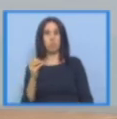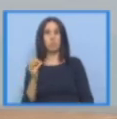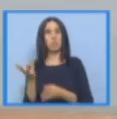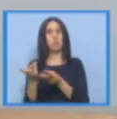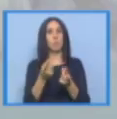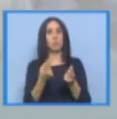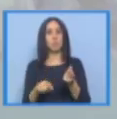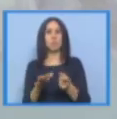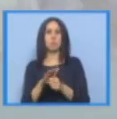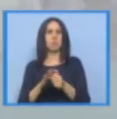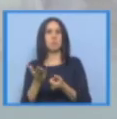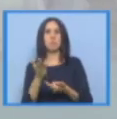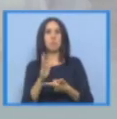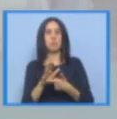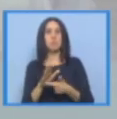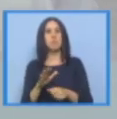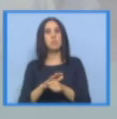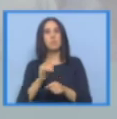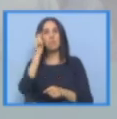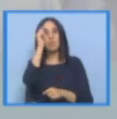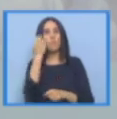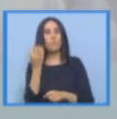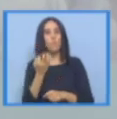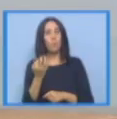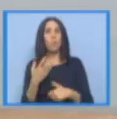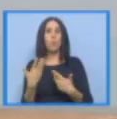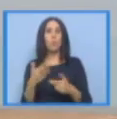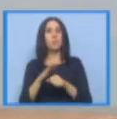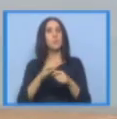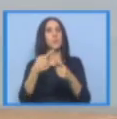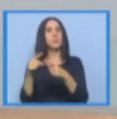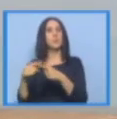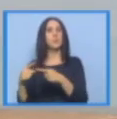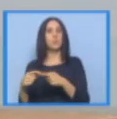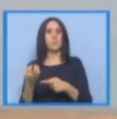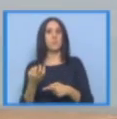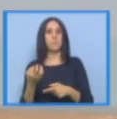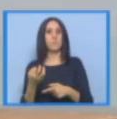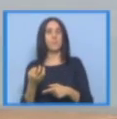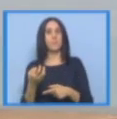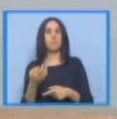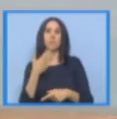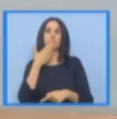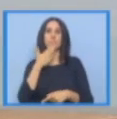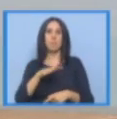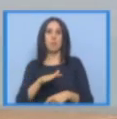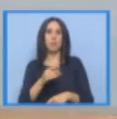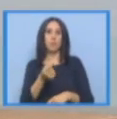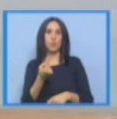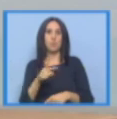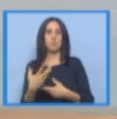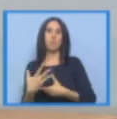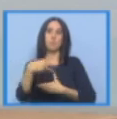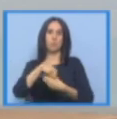contar situações como a situação de estágio ou outras situações também algo precárias que contam para